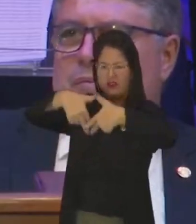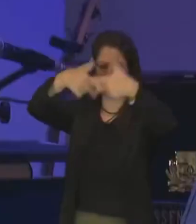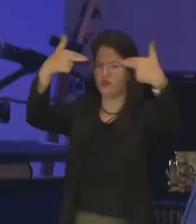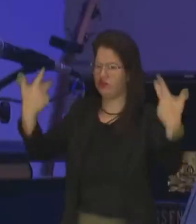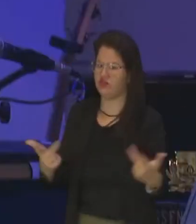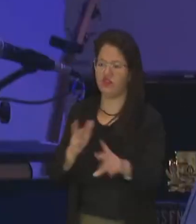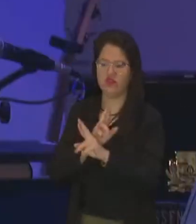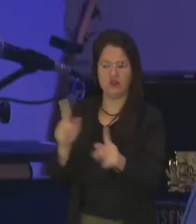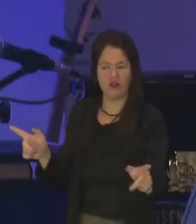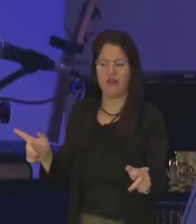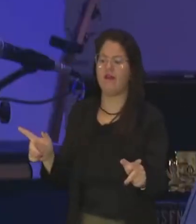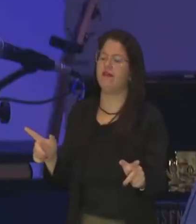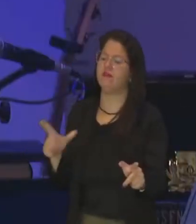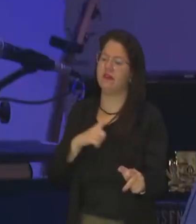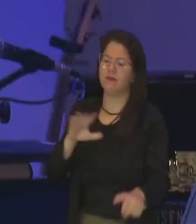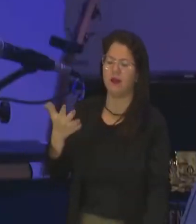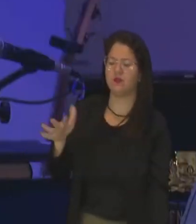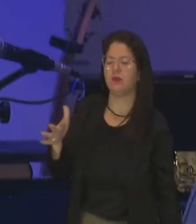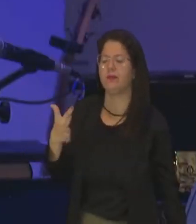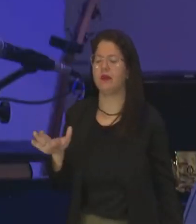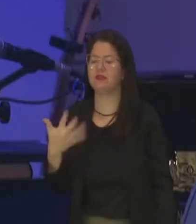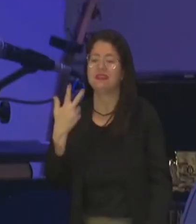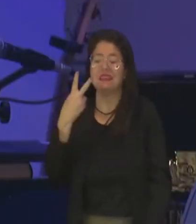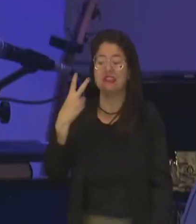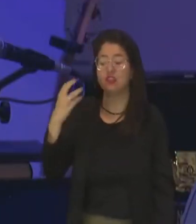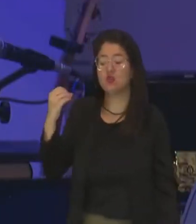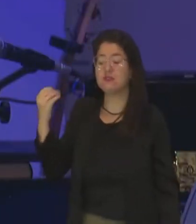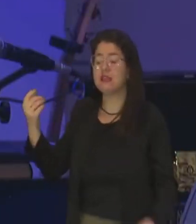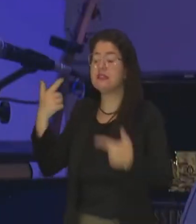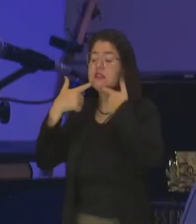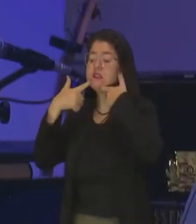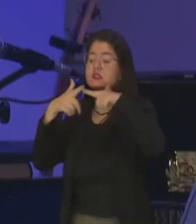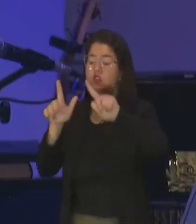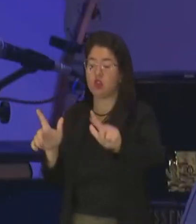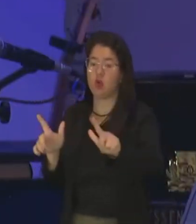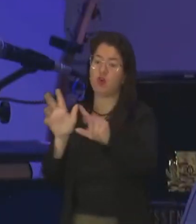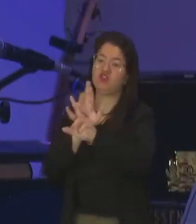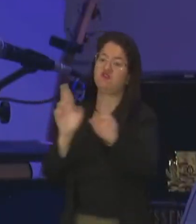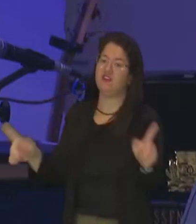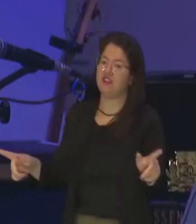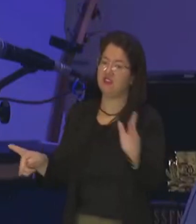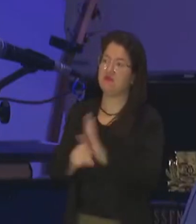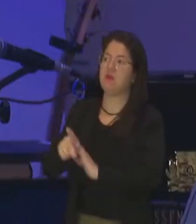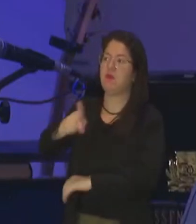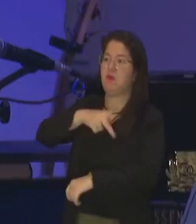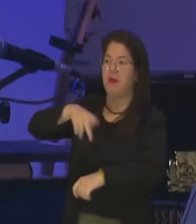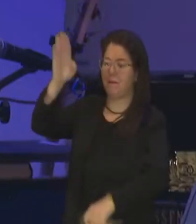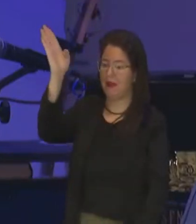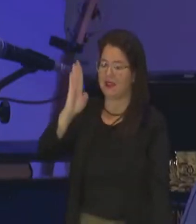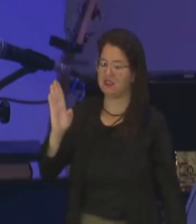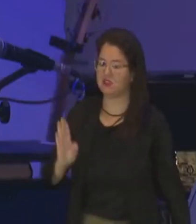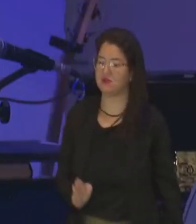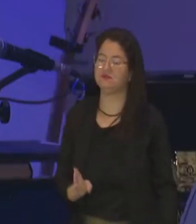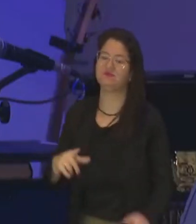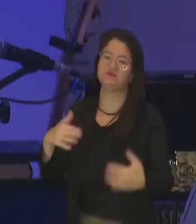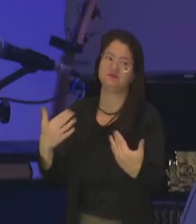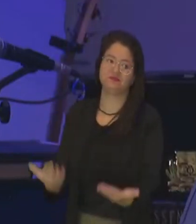diferentes, que falam por volta de 200 línguas diferentes, né? Então,